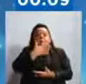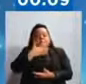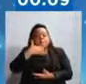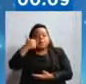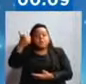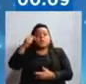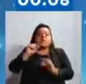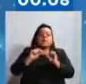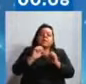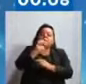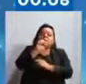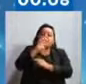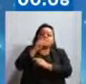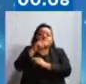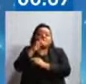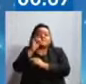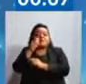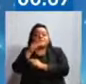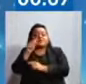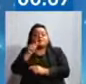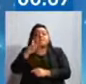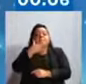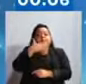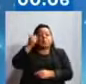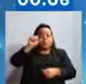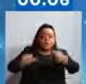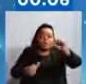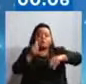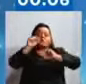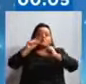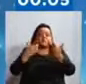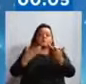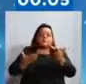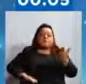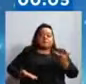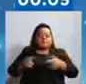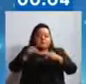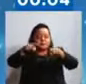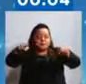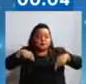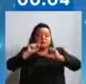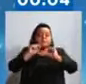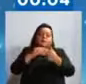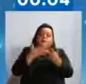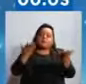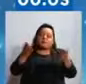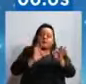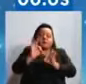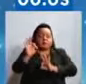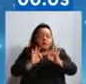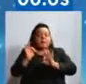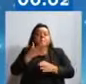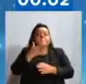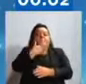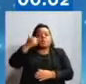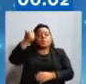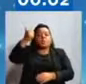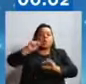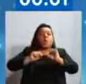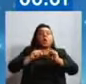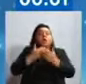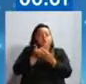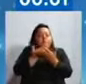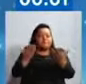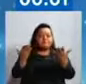CINFAS, qualificar, treinar e capacitar os nossos servidores, principalmente melhorar a tecnologia da CINFAS para você poder